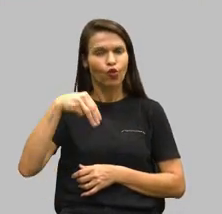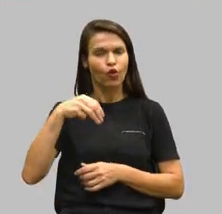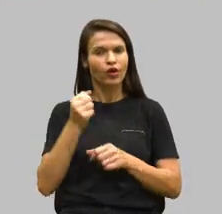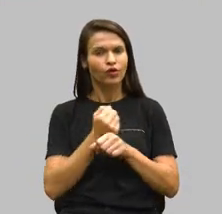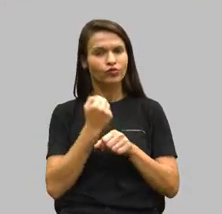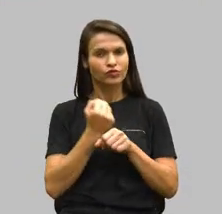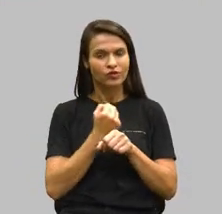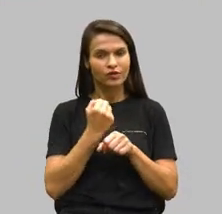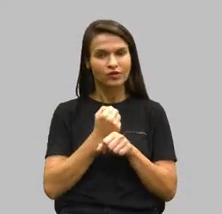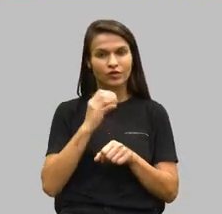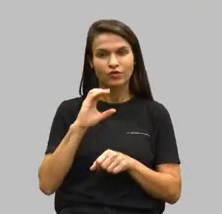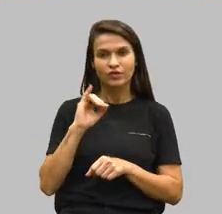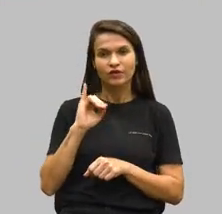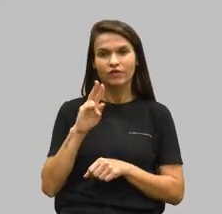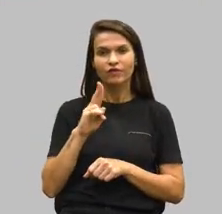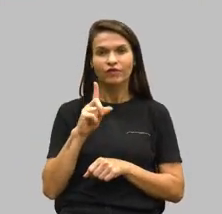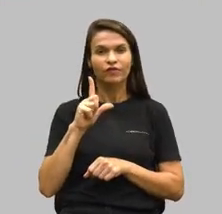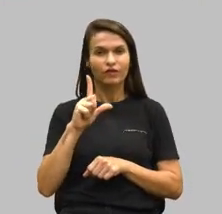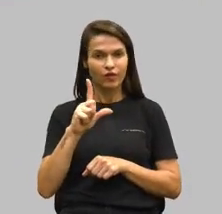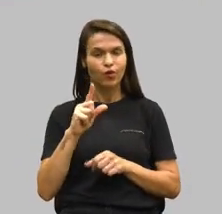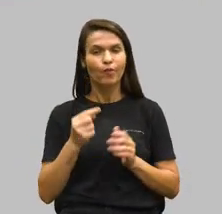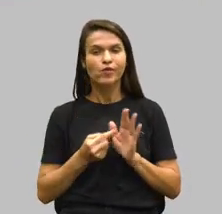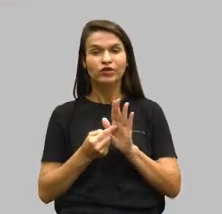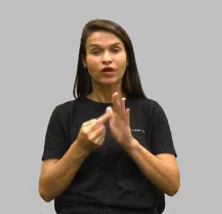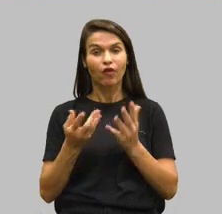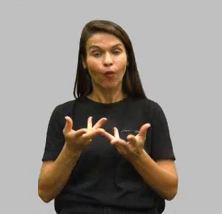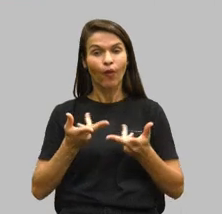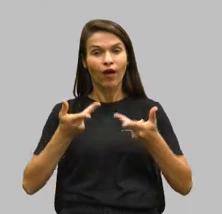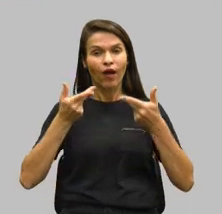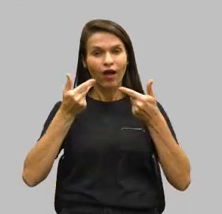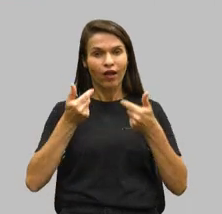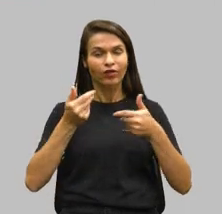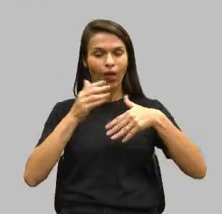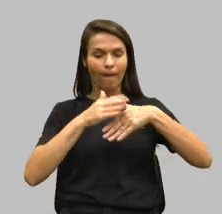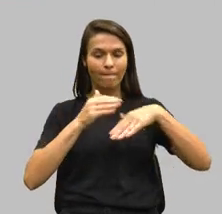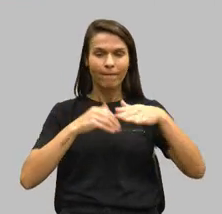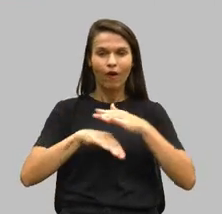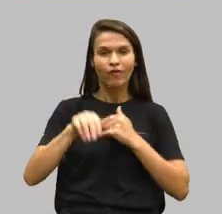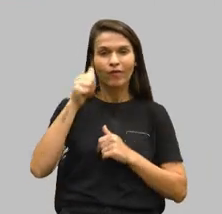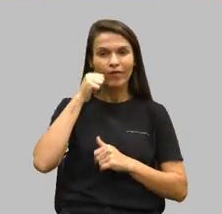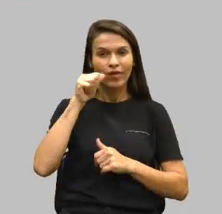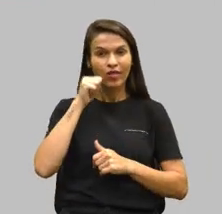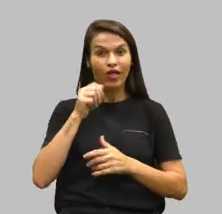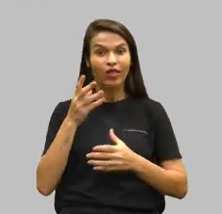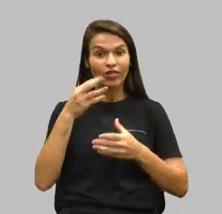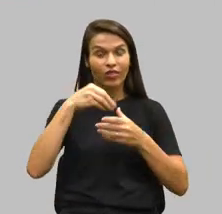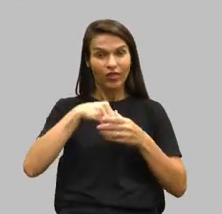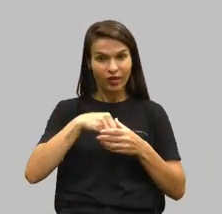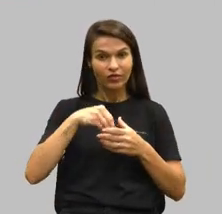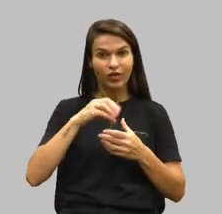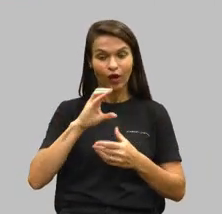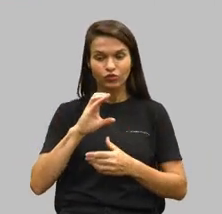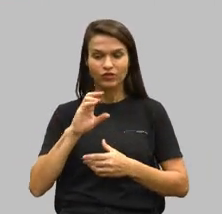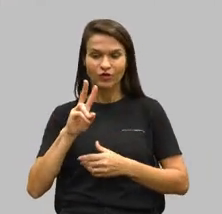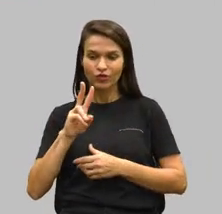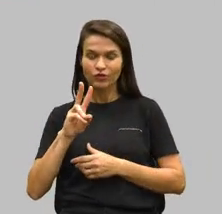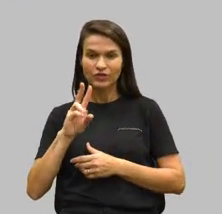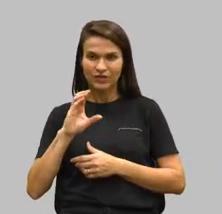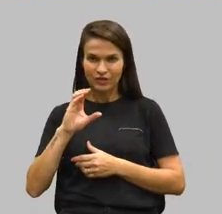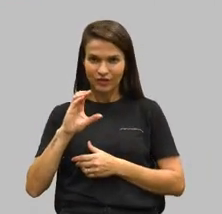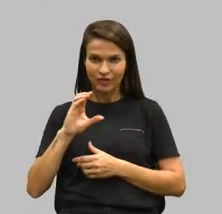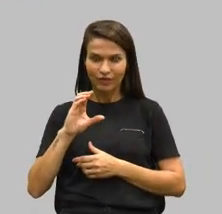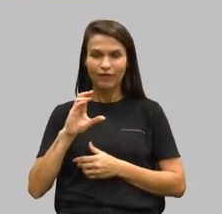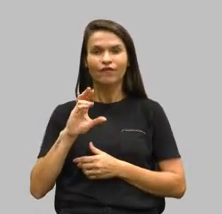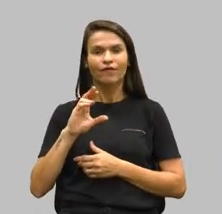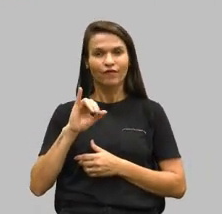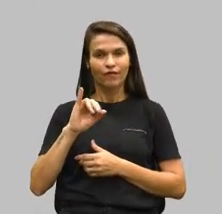trazer a qualificação da mão de obra feminina dentro da construção civil também para que a gente possa ampliar ainda mais o campo